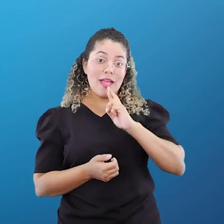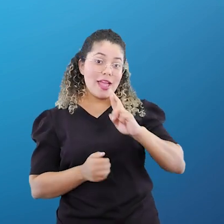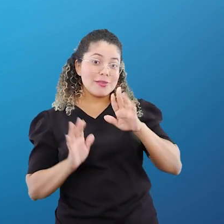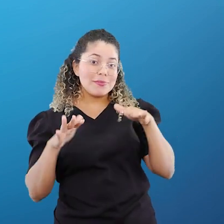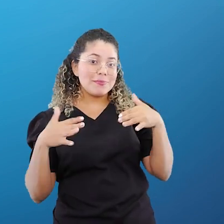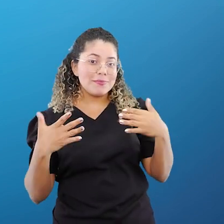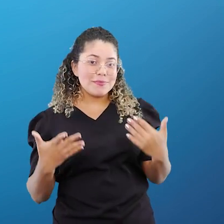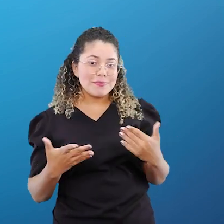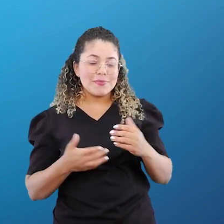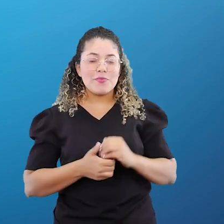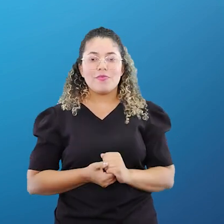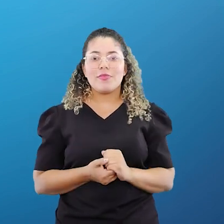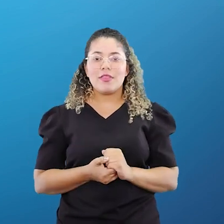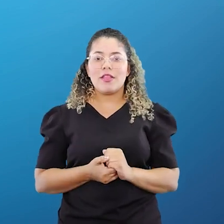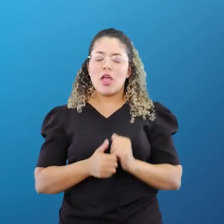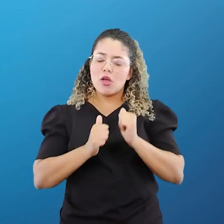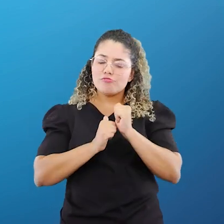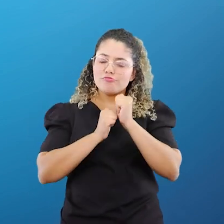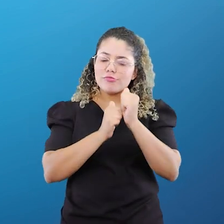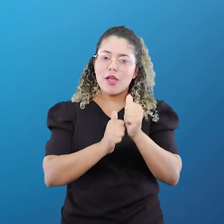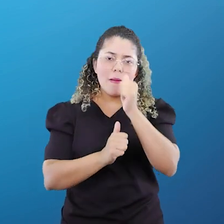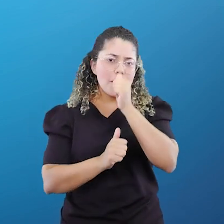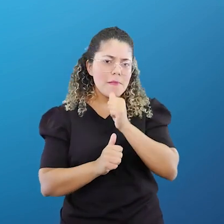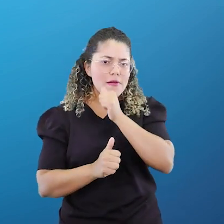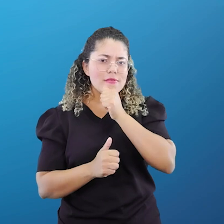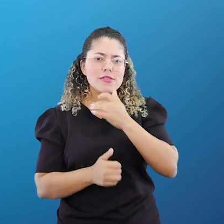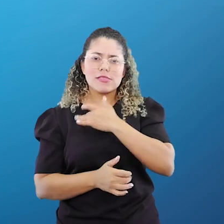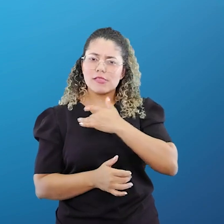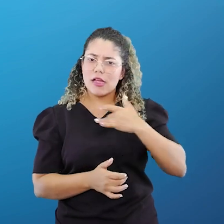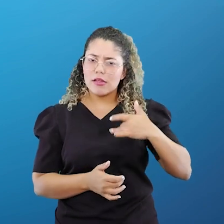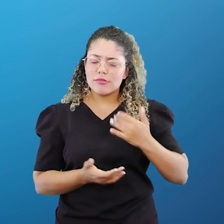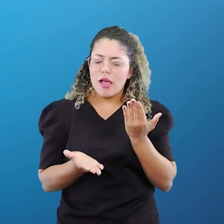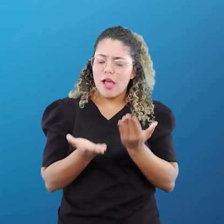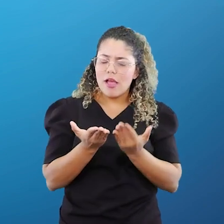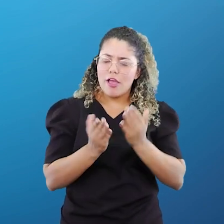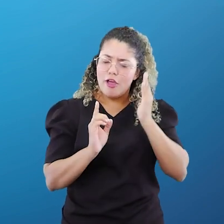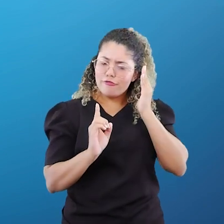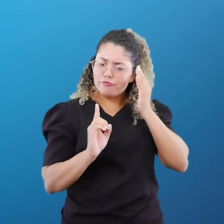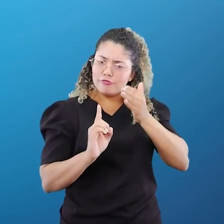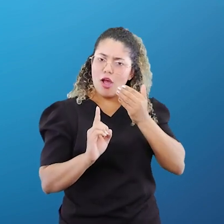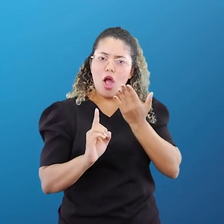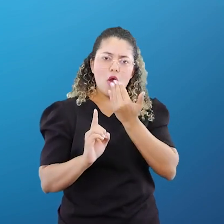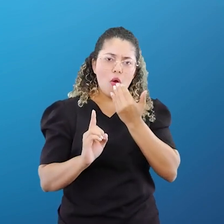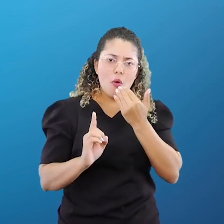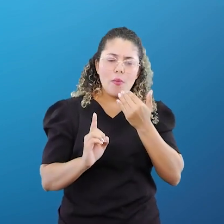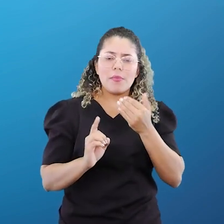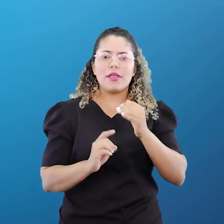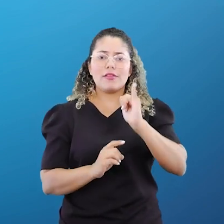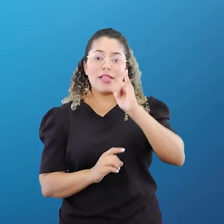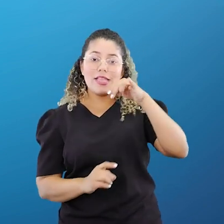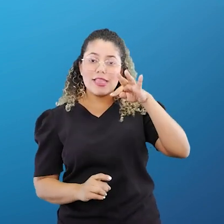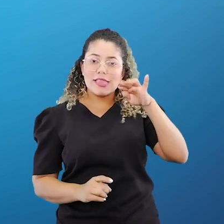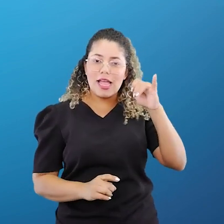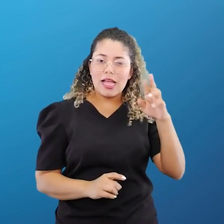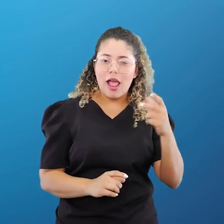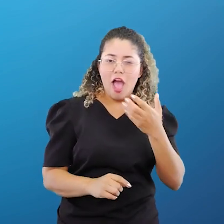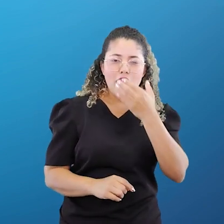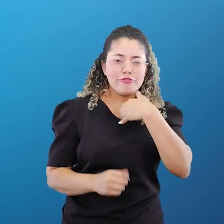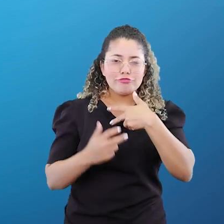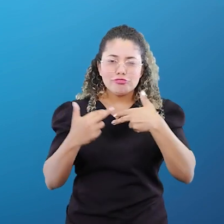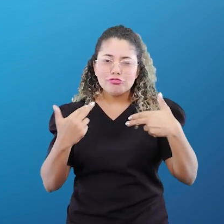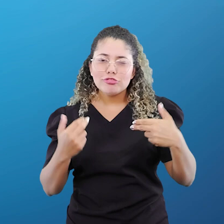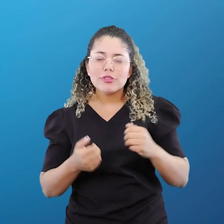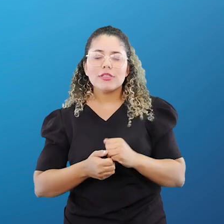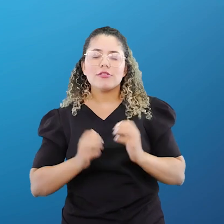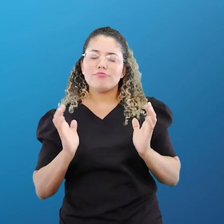Resposta: seguir uma dieta saudável e equilibrada, que priorize o consumo de alimentos integrais, frutas, verduras